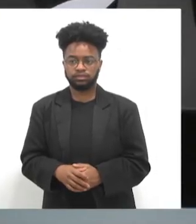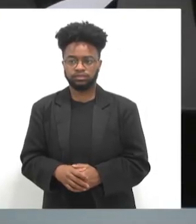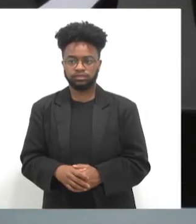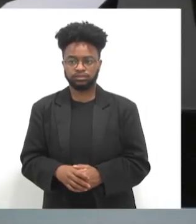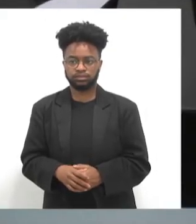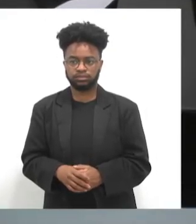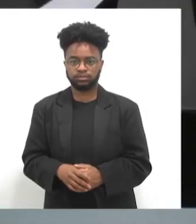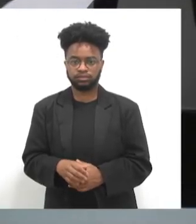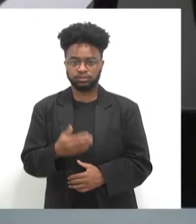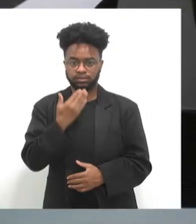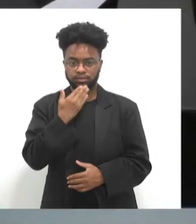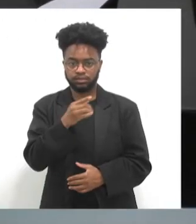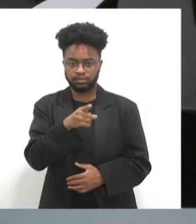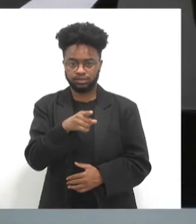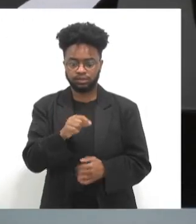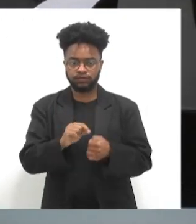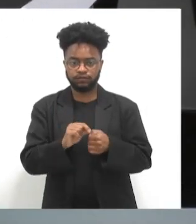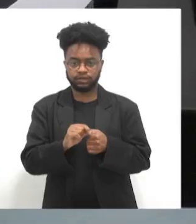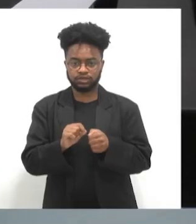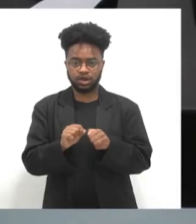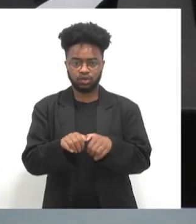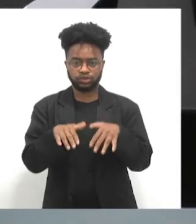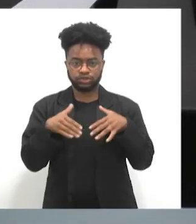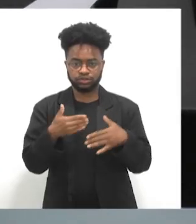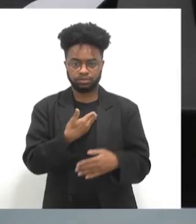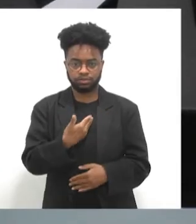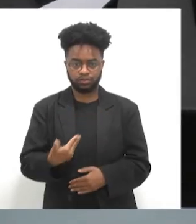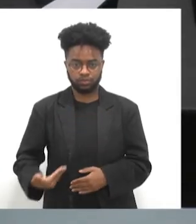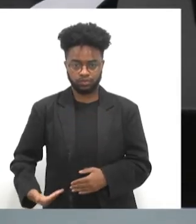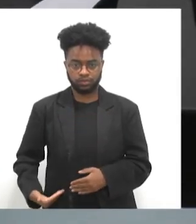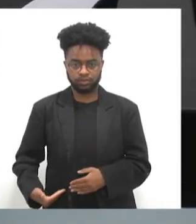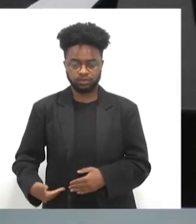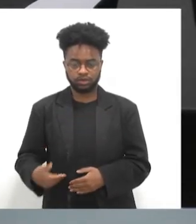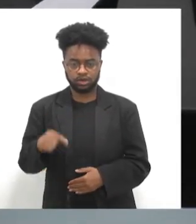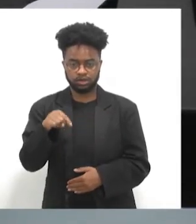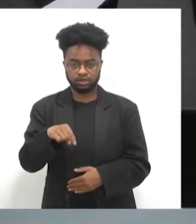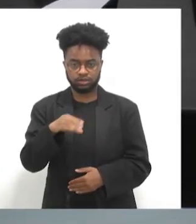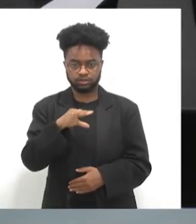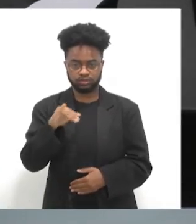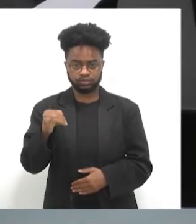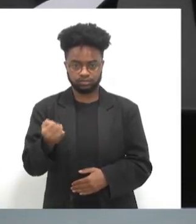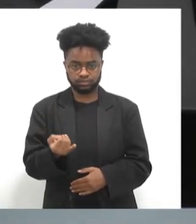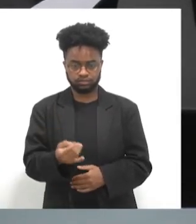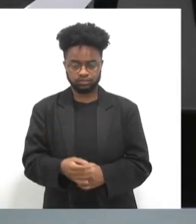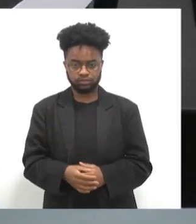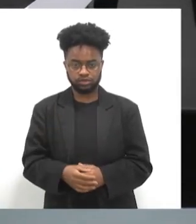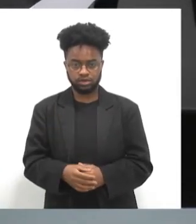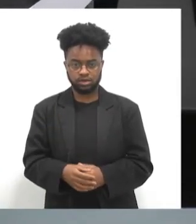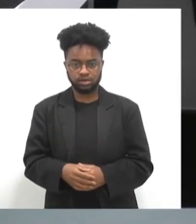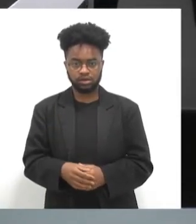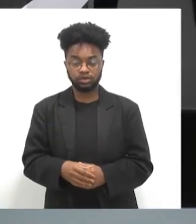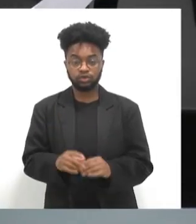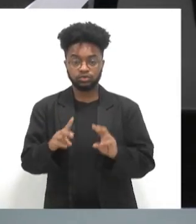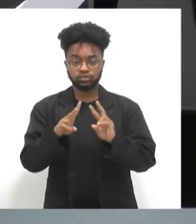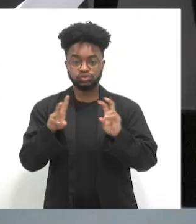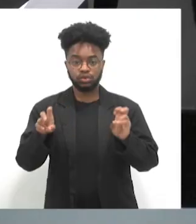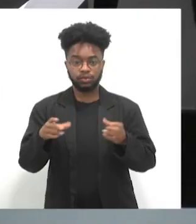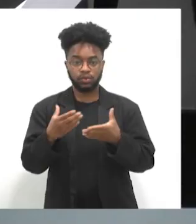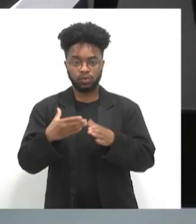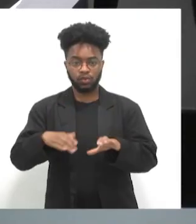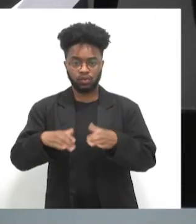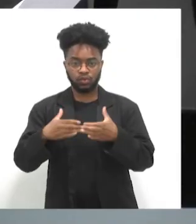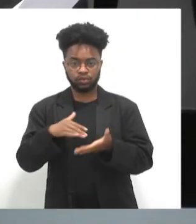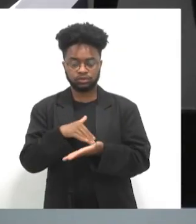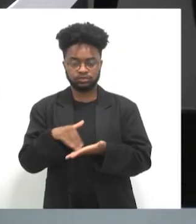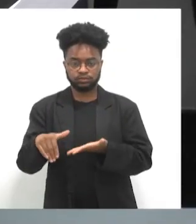que o senhor faça uma audiência pública na CCJ sobre o concurso da